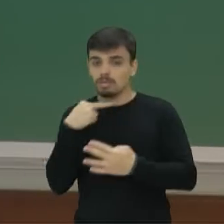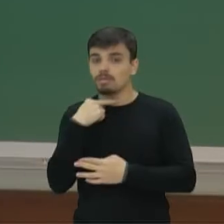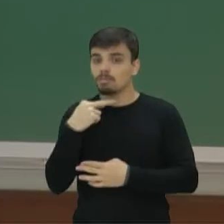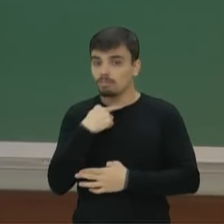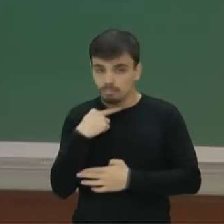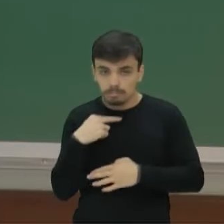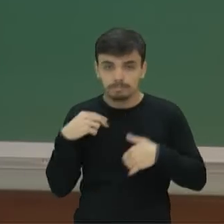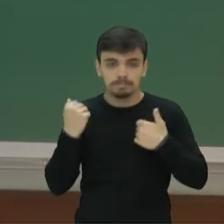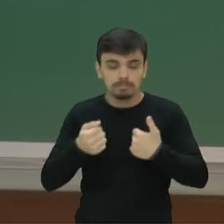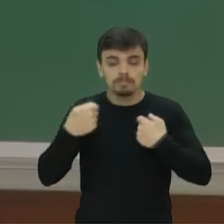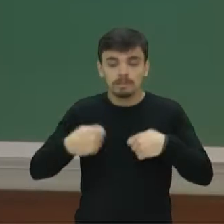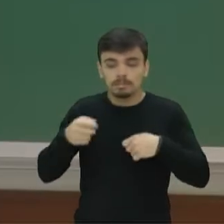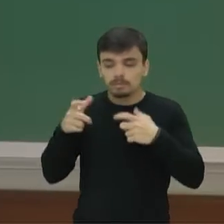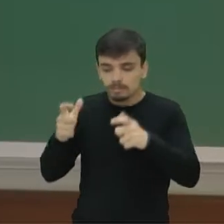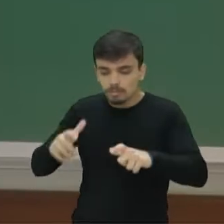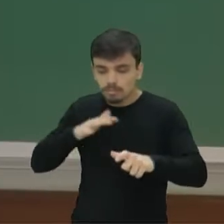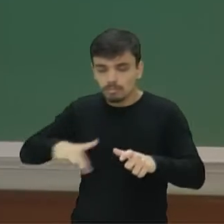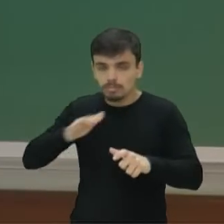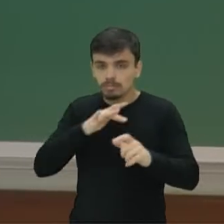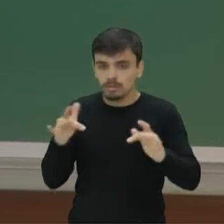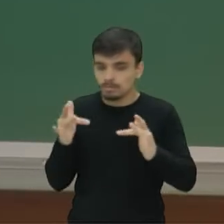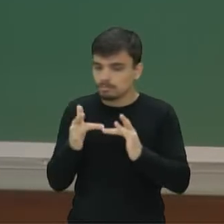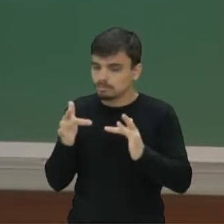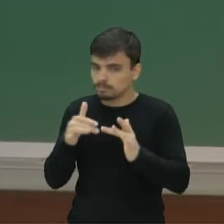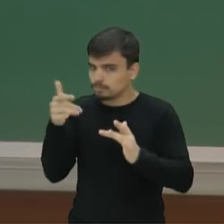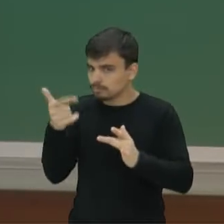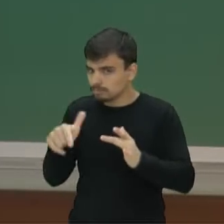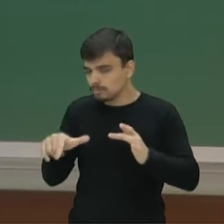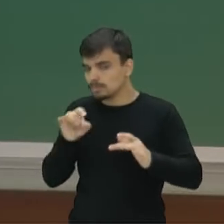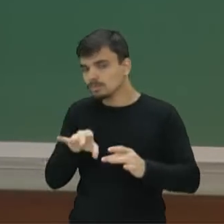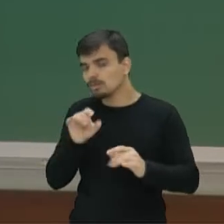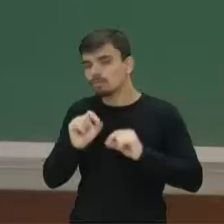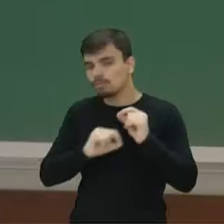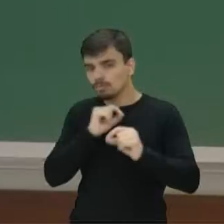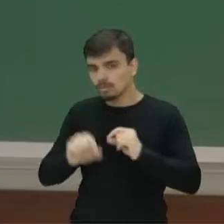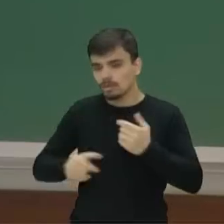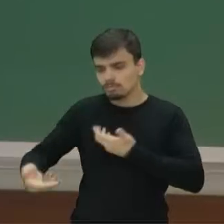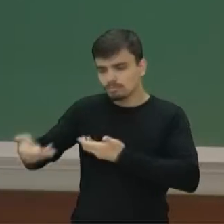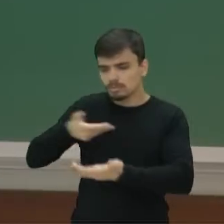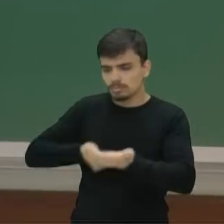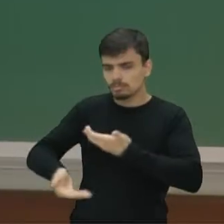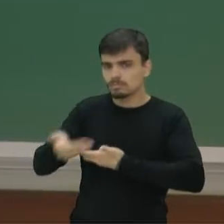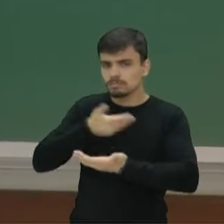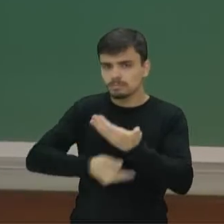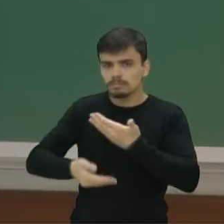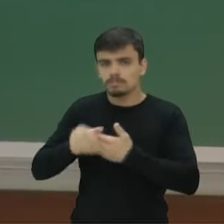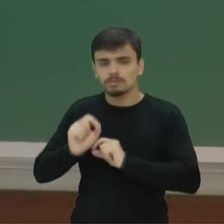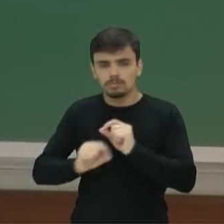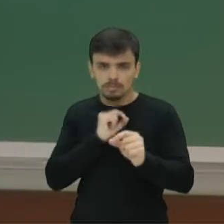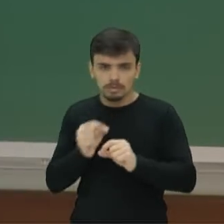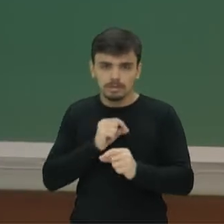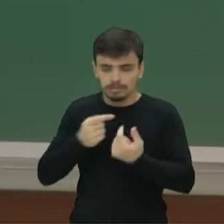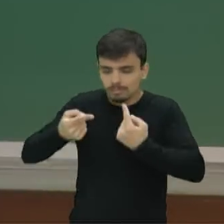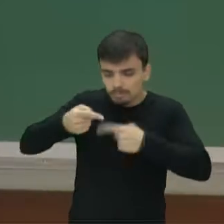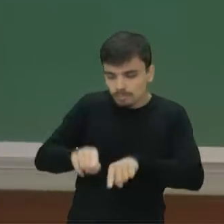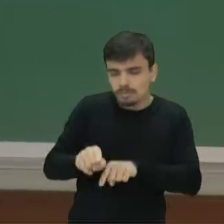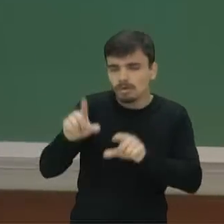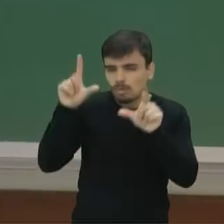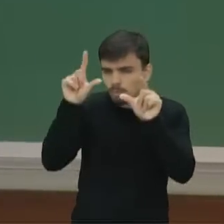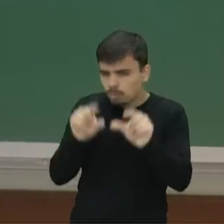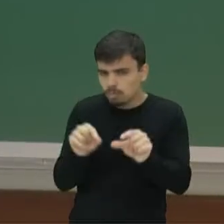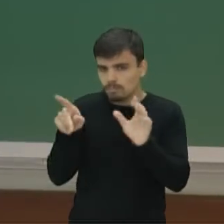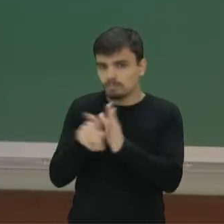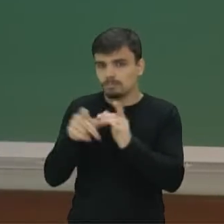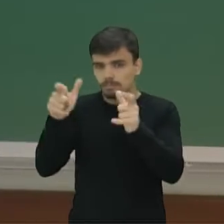áreas elas devem permanecer intocadas e apenas deve-se interagir causando o menor impacto possível